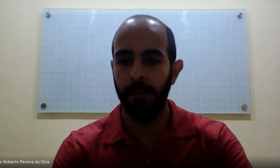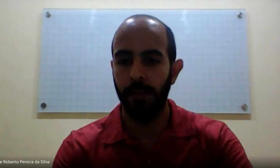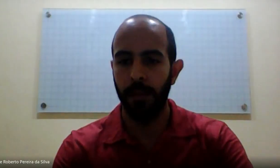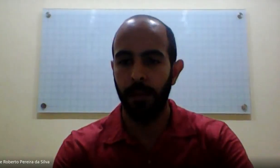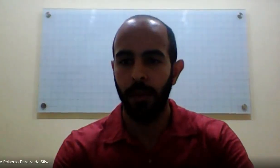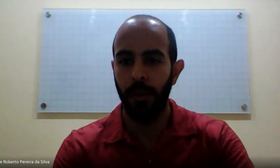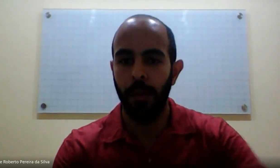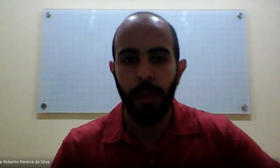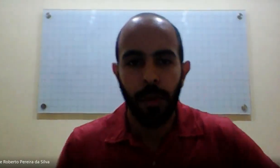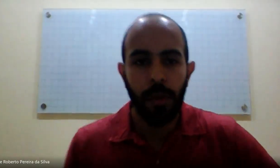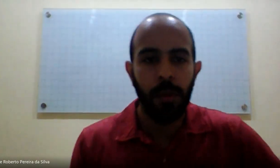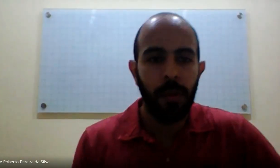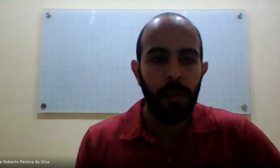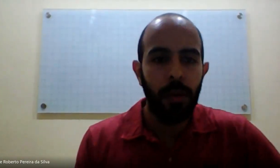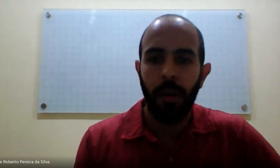Então,